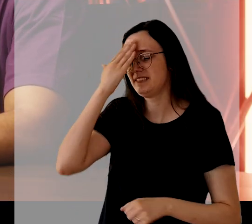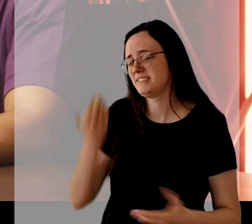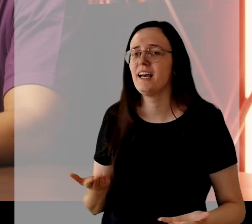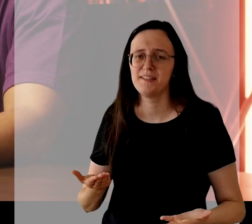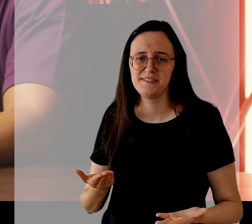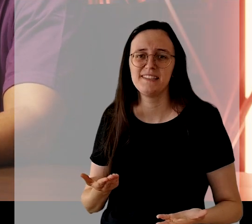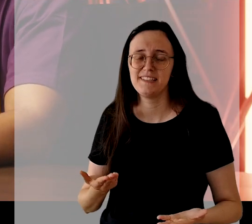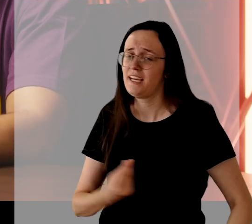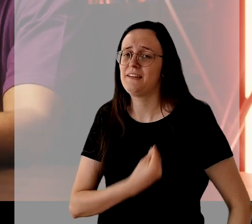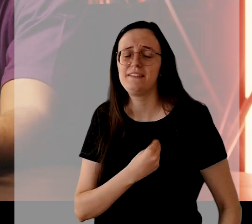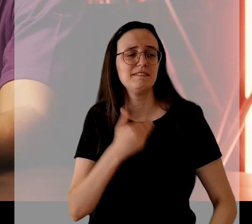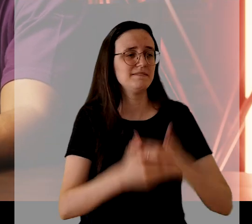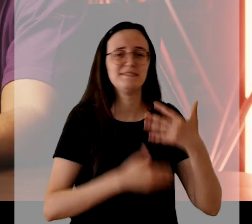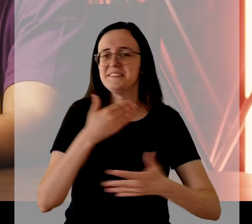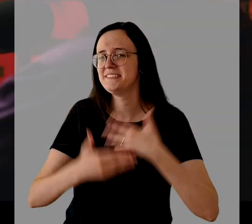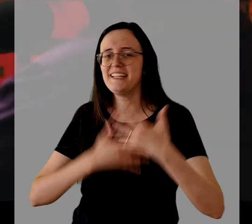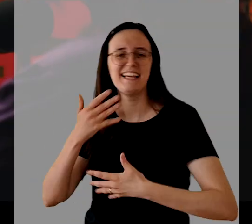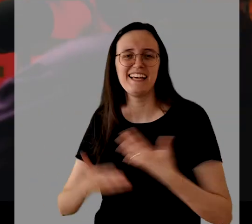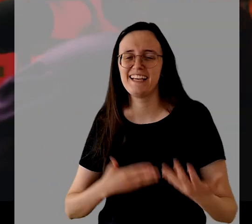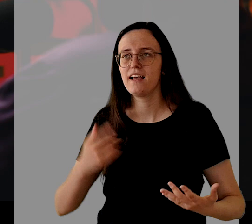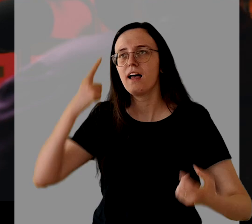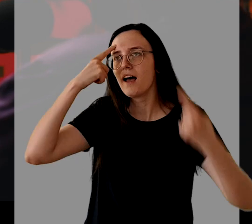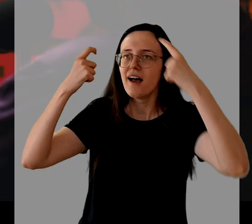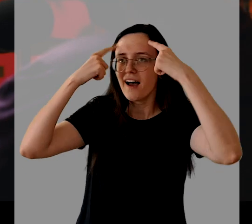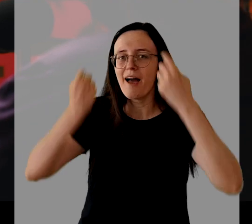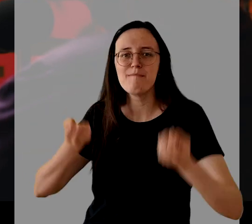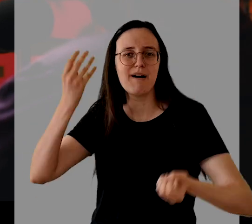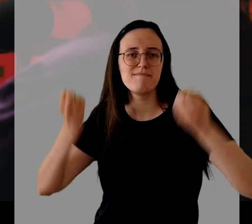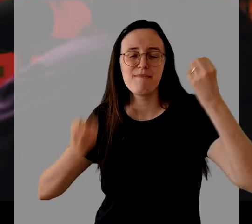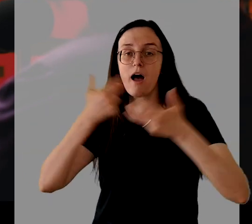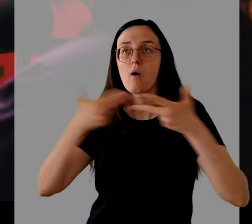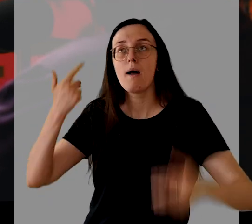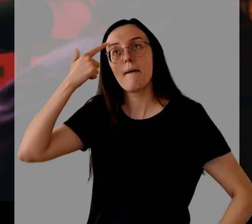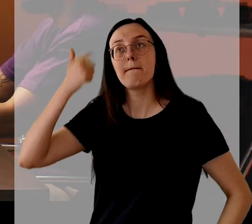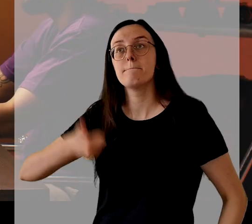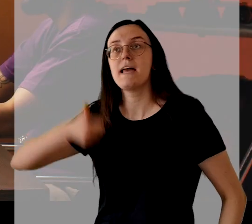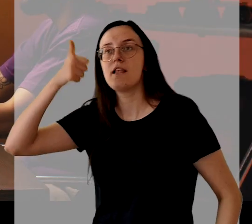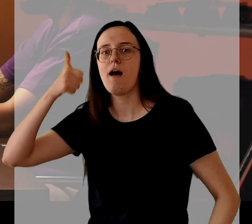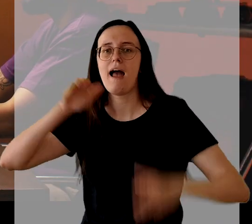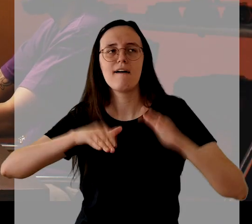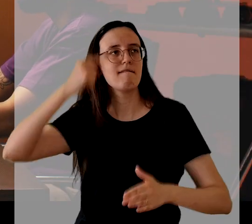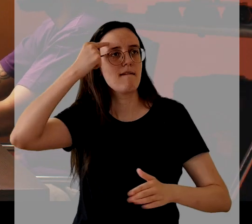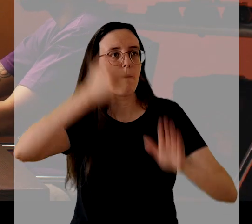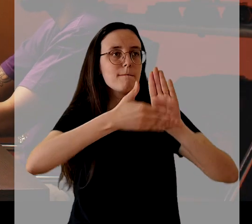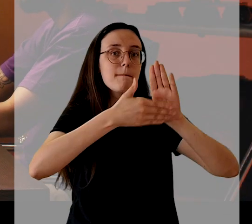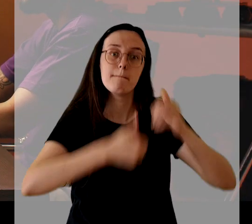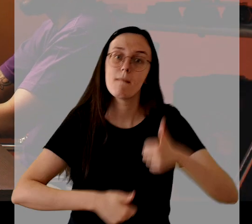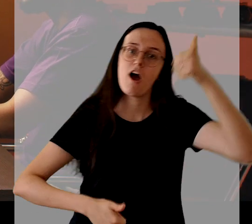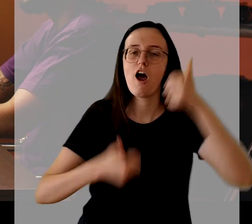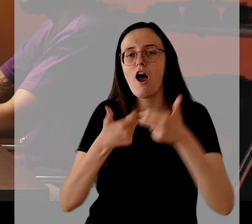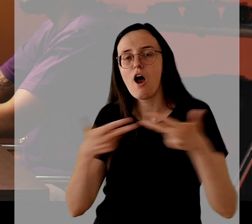é, né? A vida acontece, ideias surgem. Às vezes algo melhor, ou